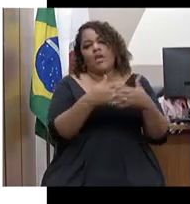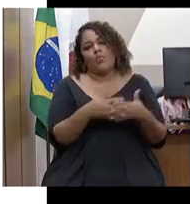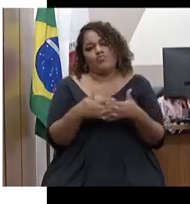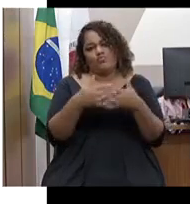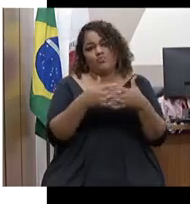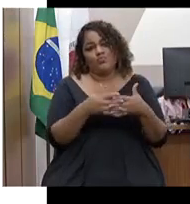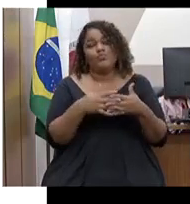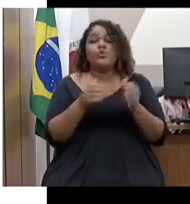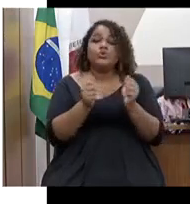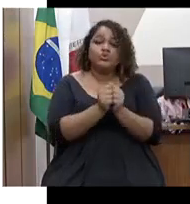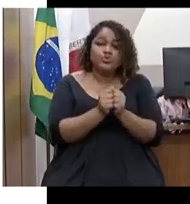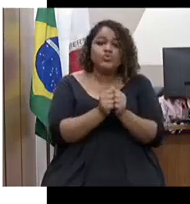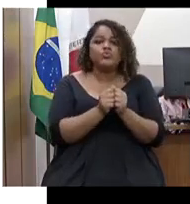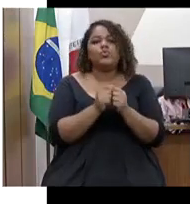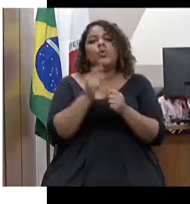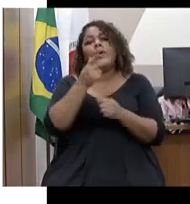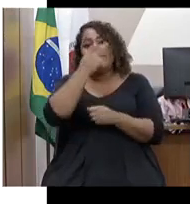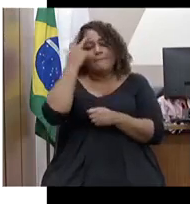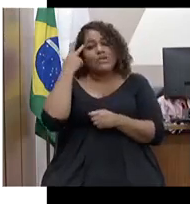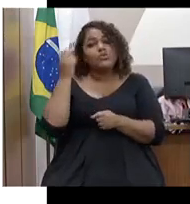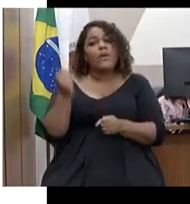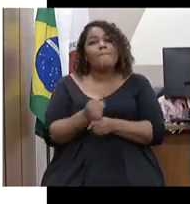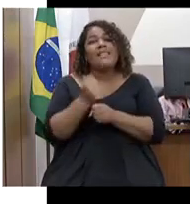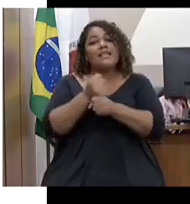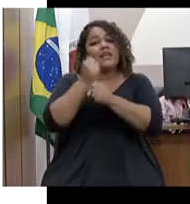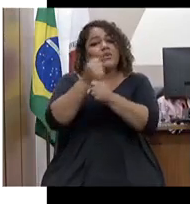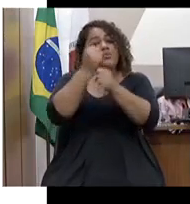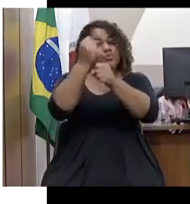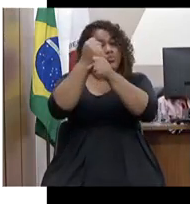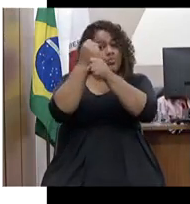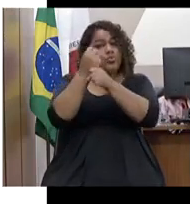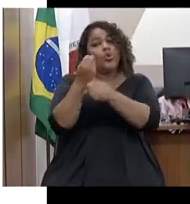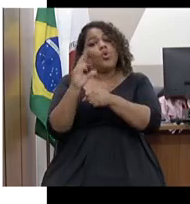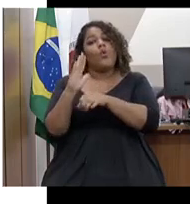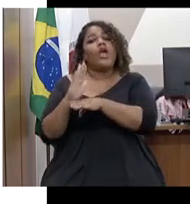o ajudante de pedreiro servente de obras né